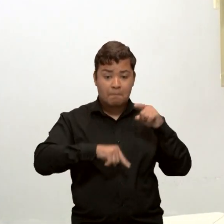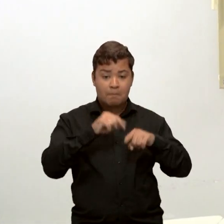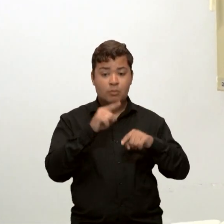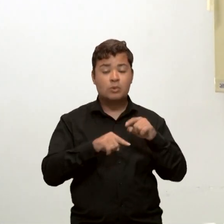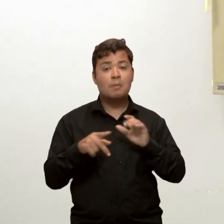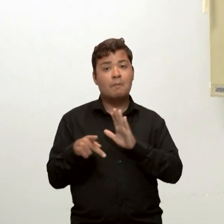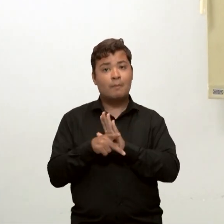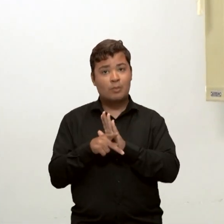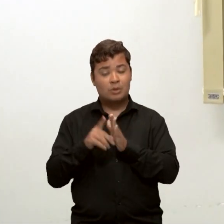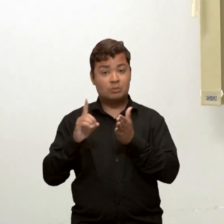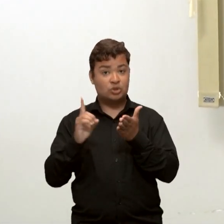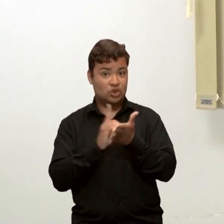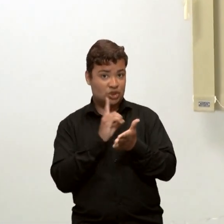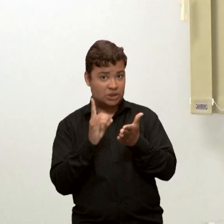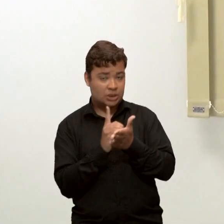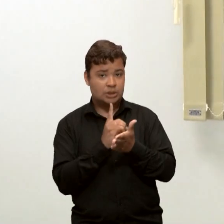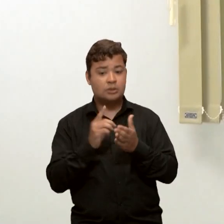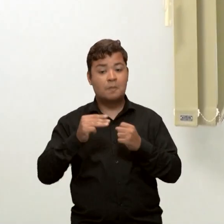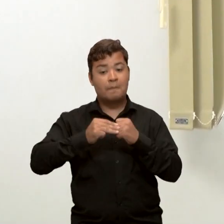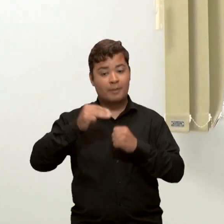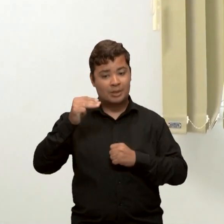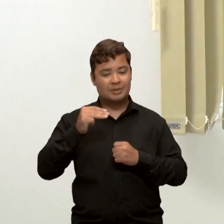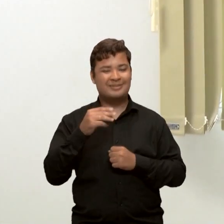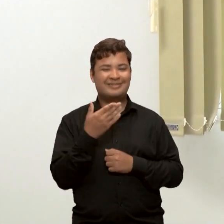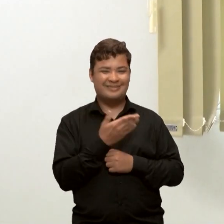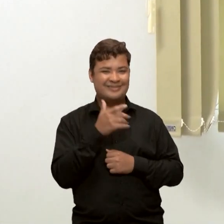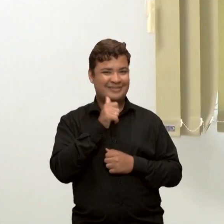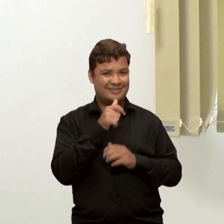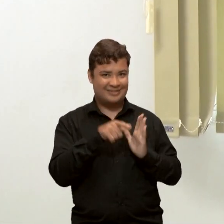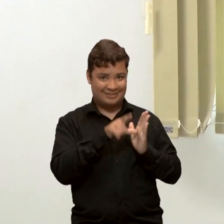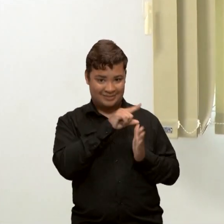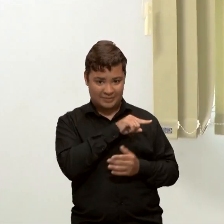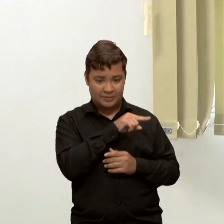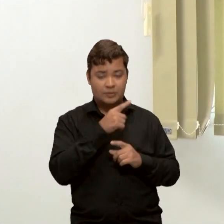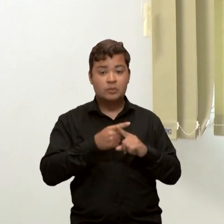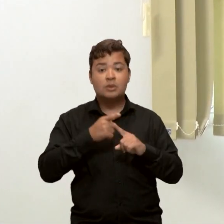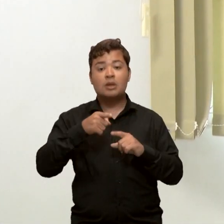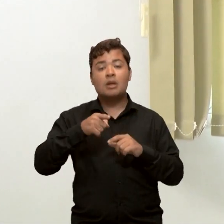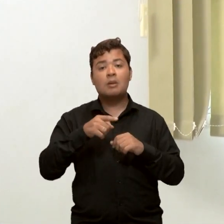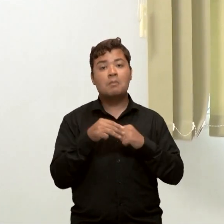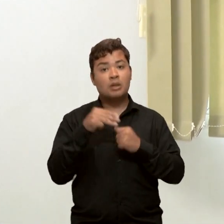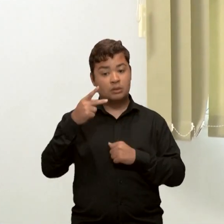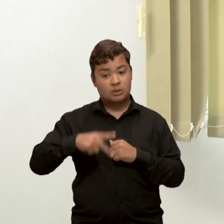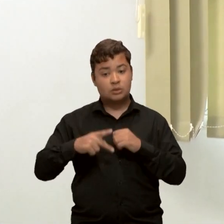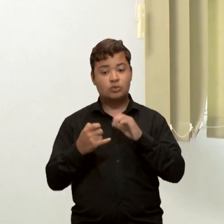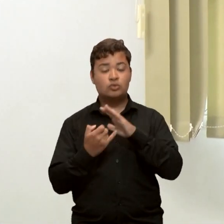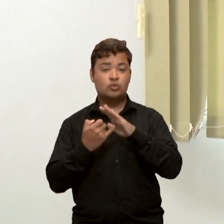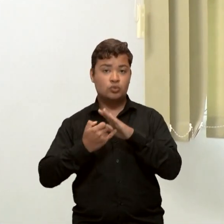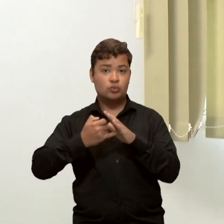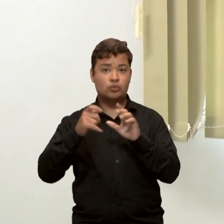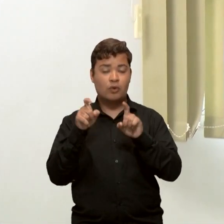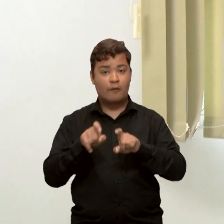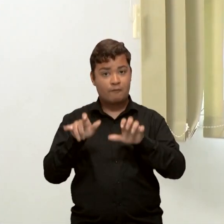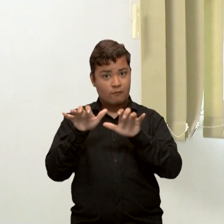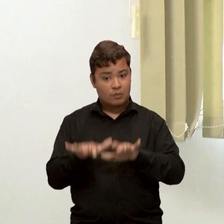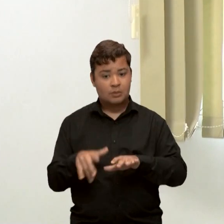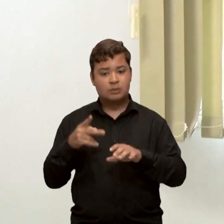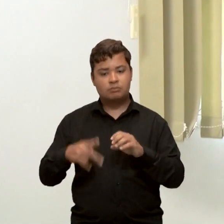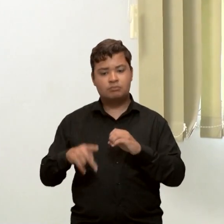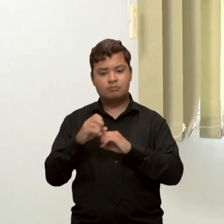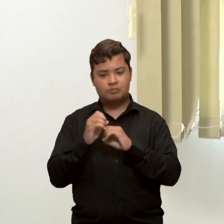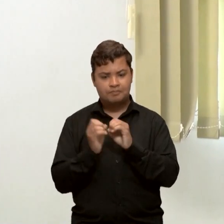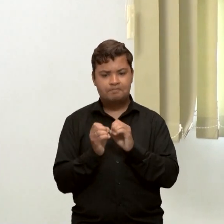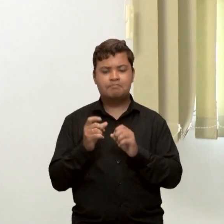da dissertação de mestrado da Larissa, né? A Larissa realizou um mestrado aqui no Instituto de Informática da UFG. Bom, nós coletamos dados da internet, né,